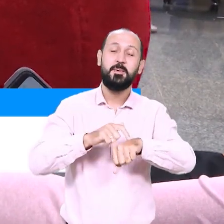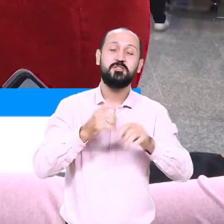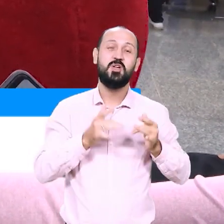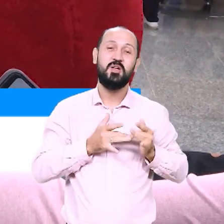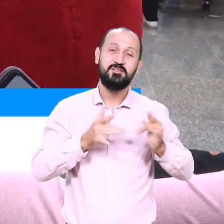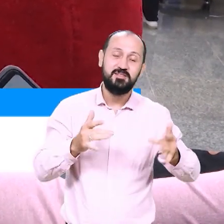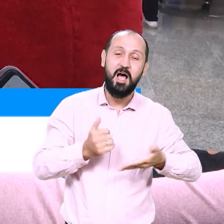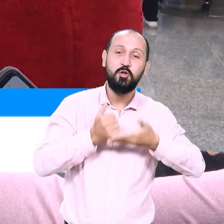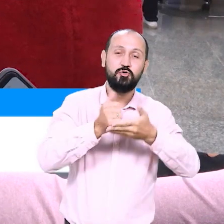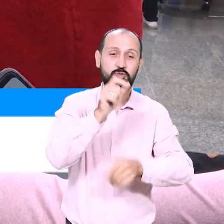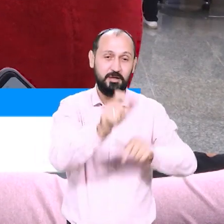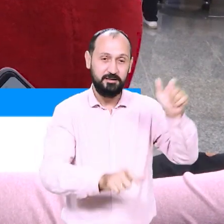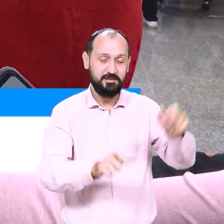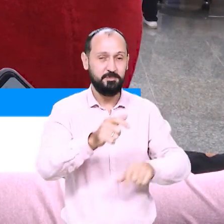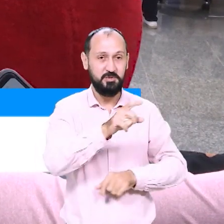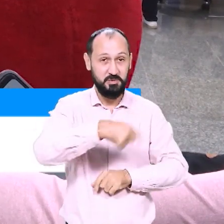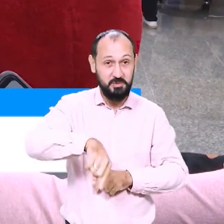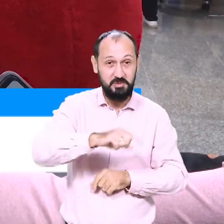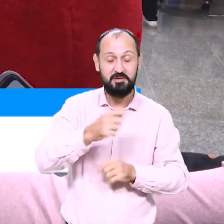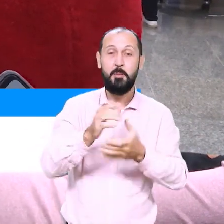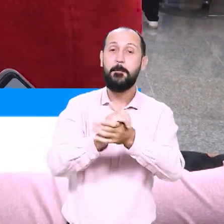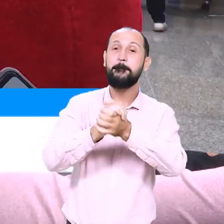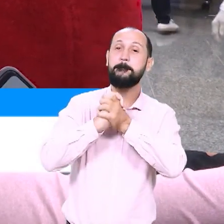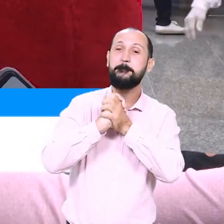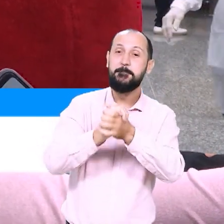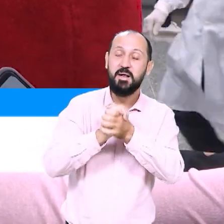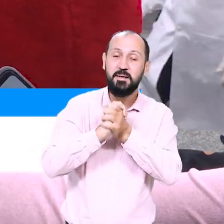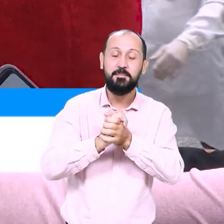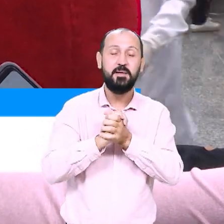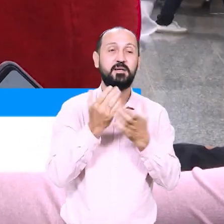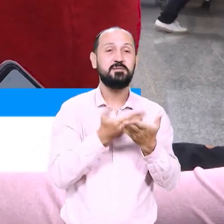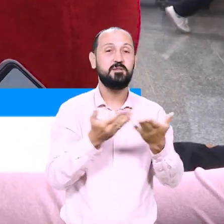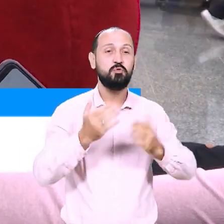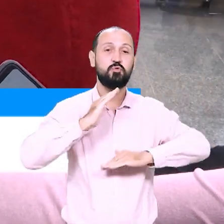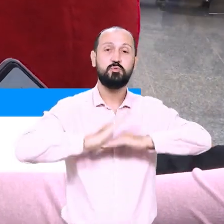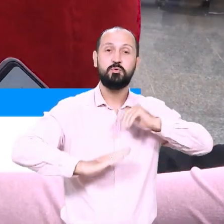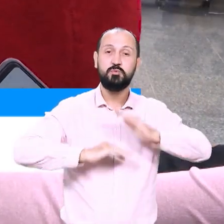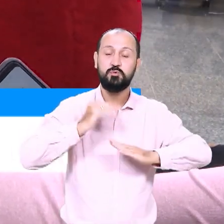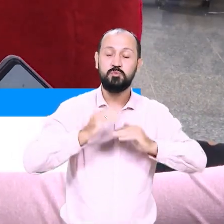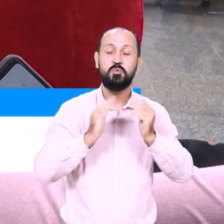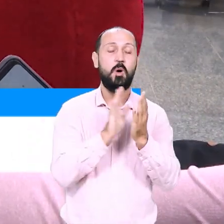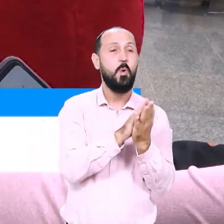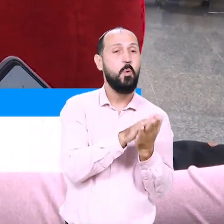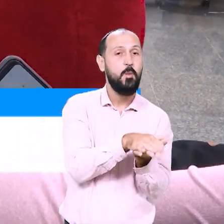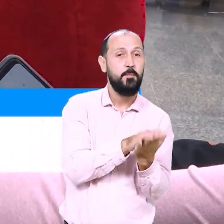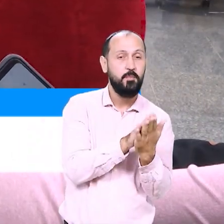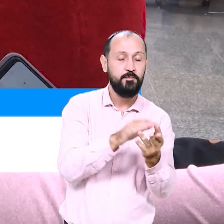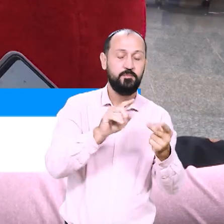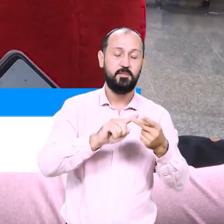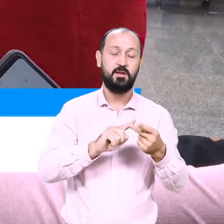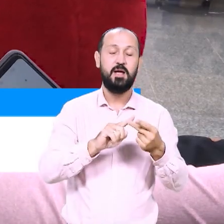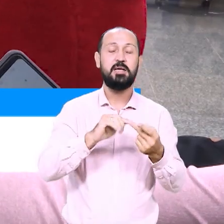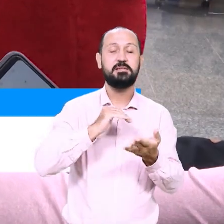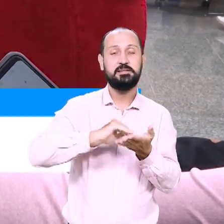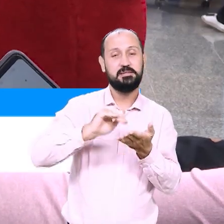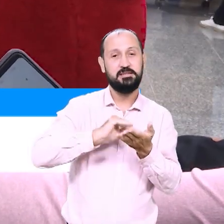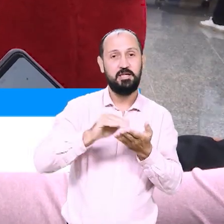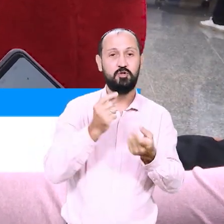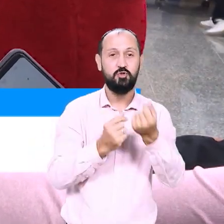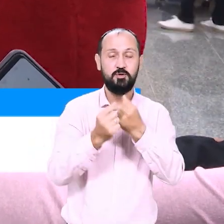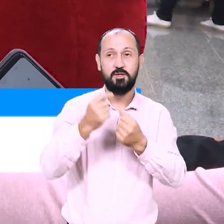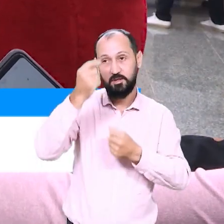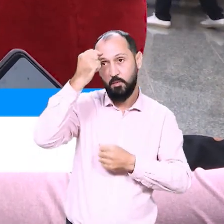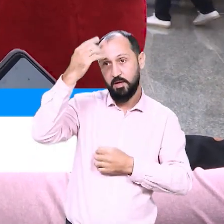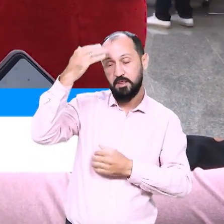muita solidariedade e de amor ao próximo, né? Então, parabéns a todos os nossos servidores, ao Hemosul, à Cefaz,